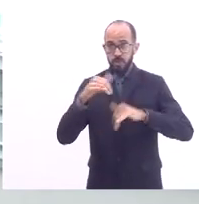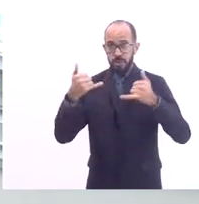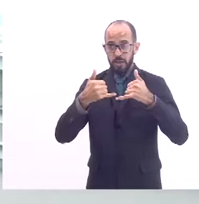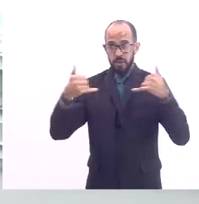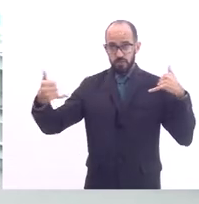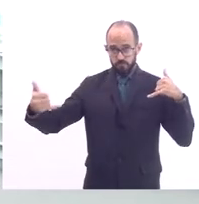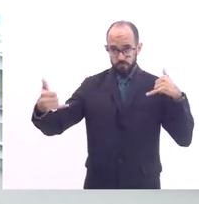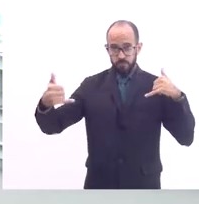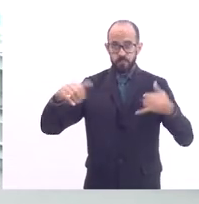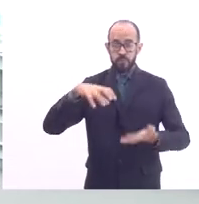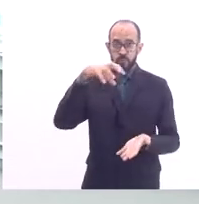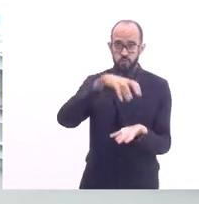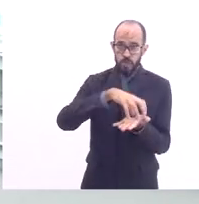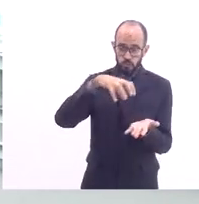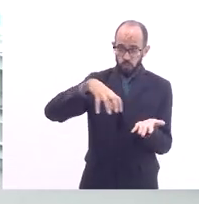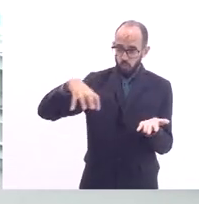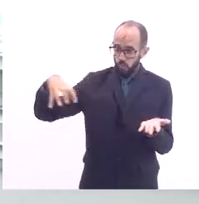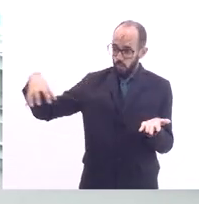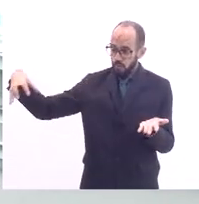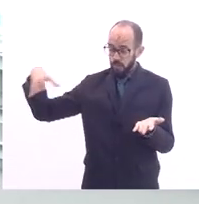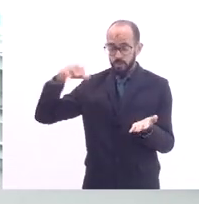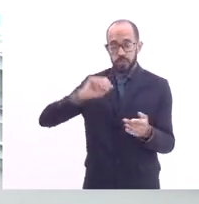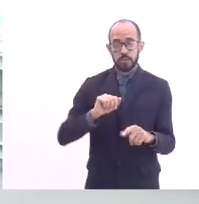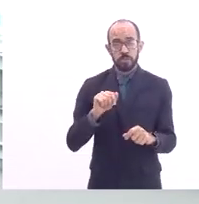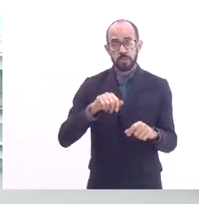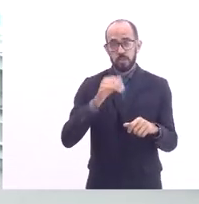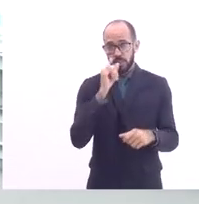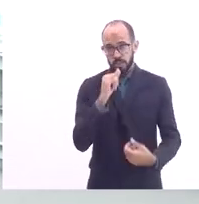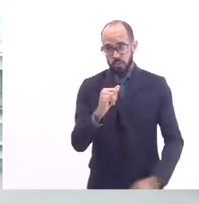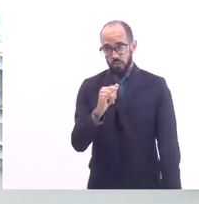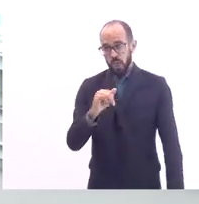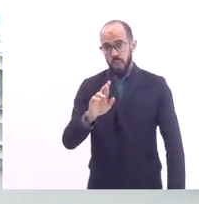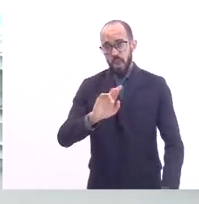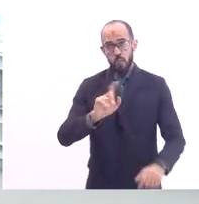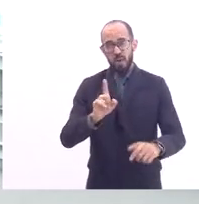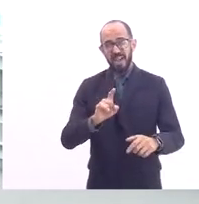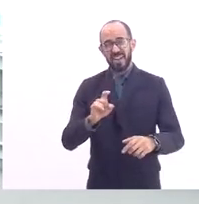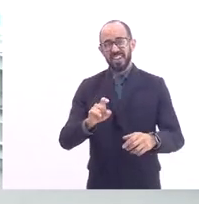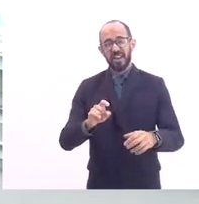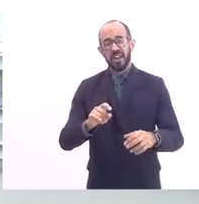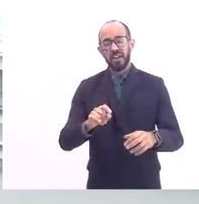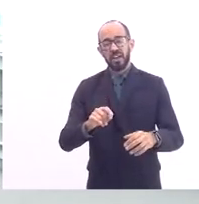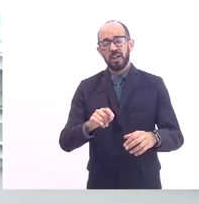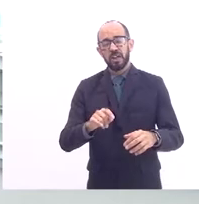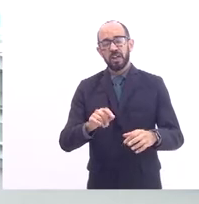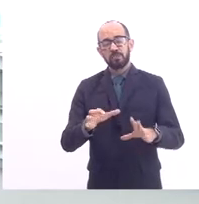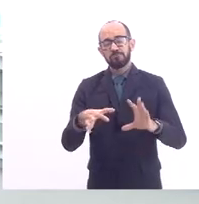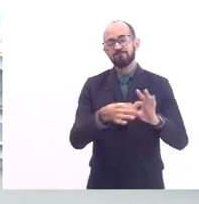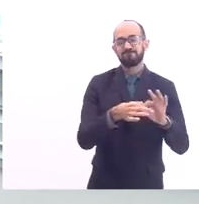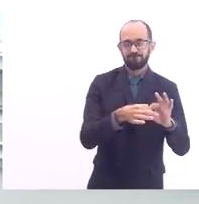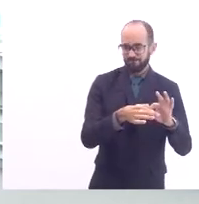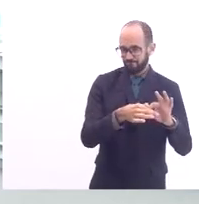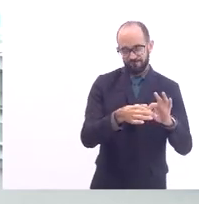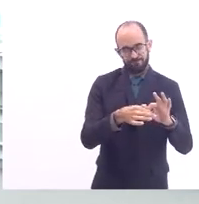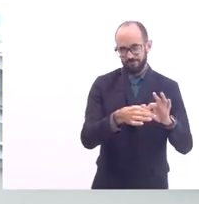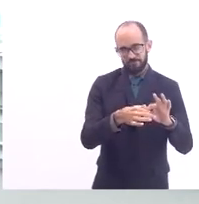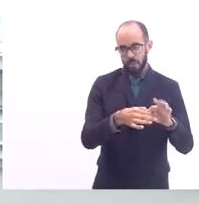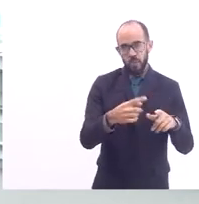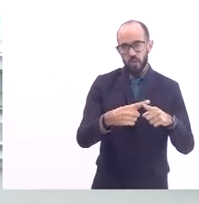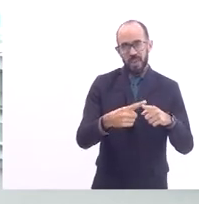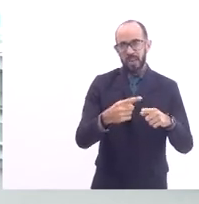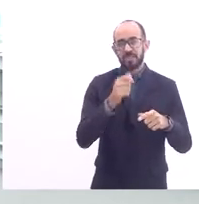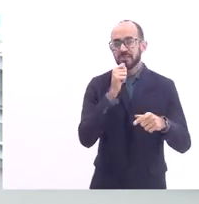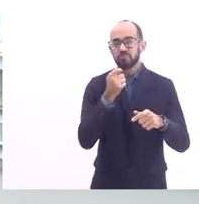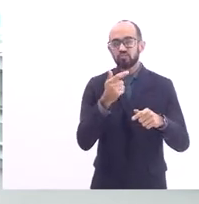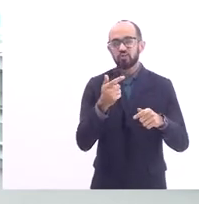linhas internas e subestações, eles não eram fortemente amarrados, até porque não se tinha competência para fazer isso. O